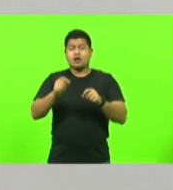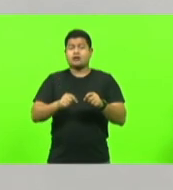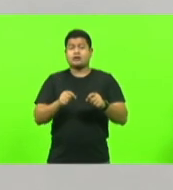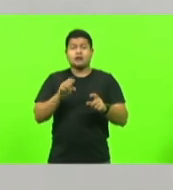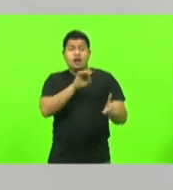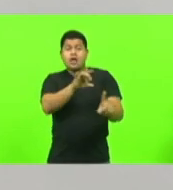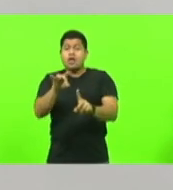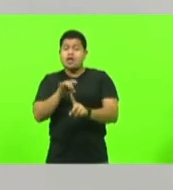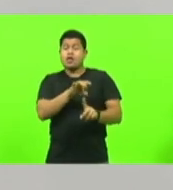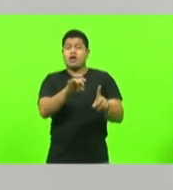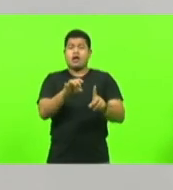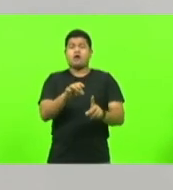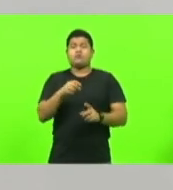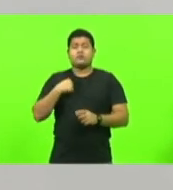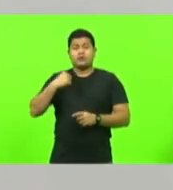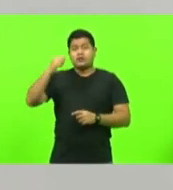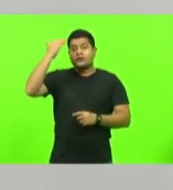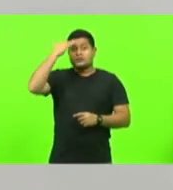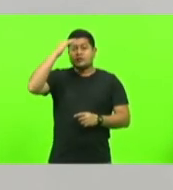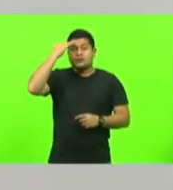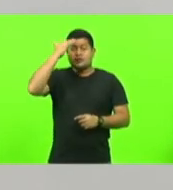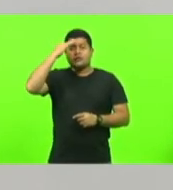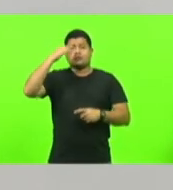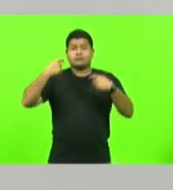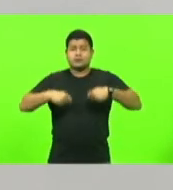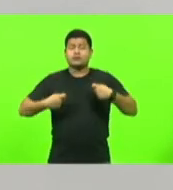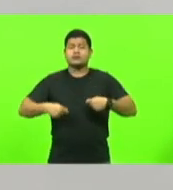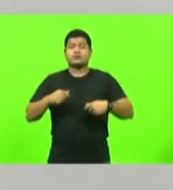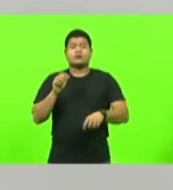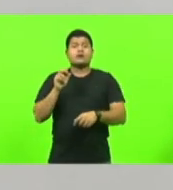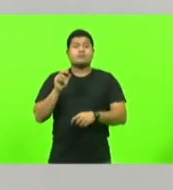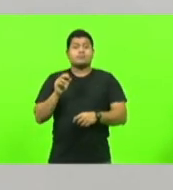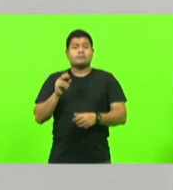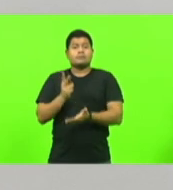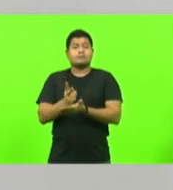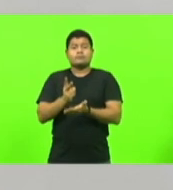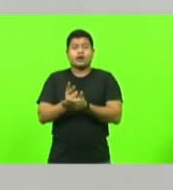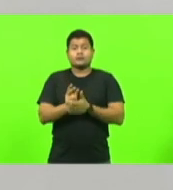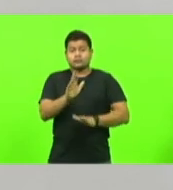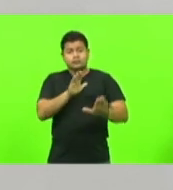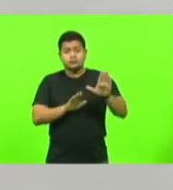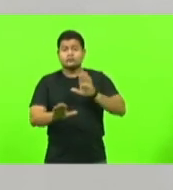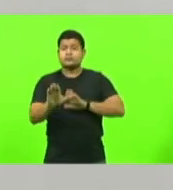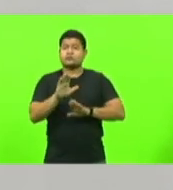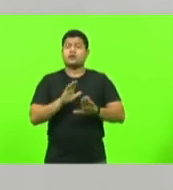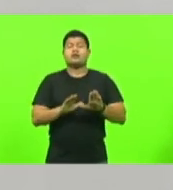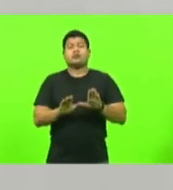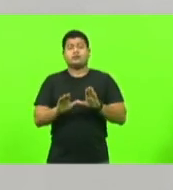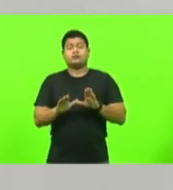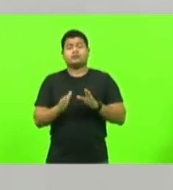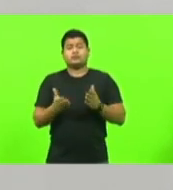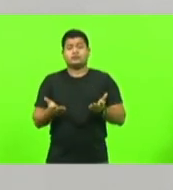Faça a sua parte mantendo os cuidados básicos de uma maneira extremamente